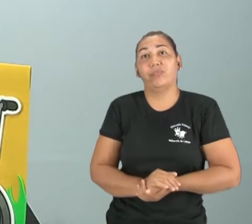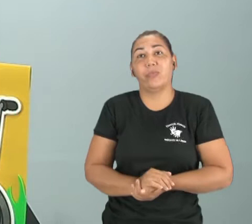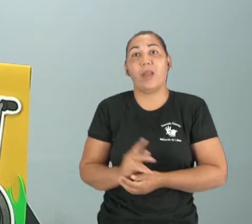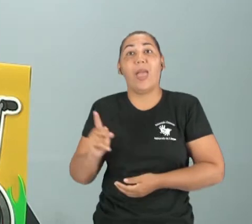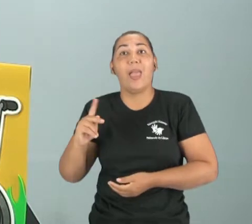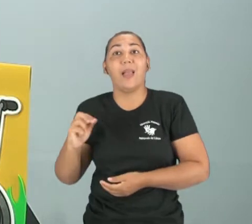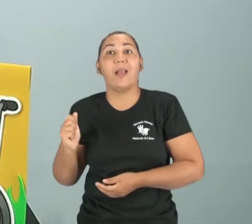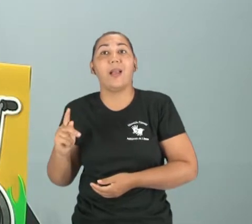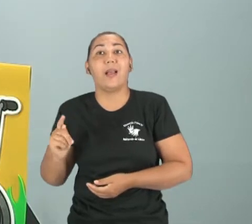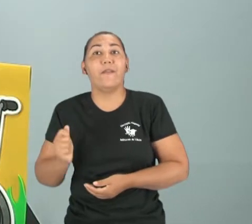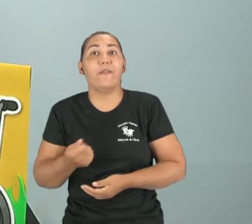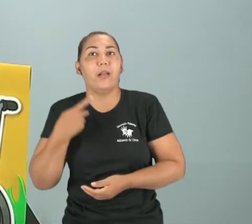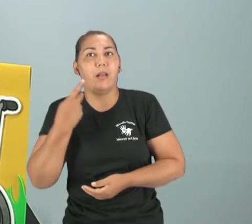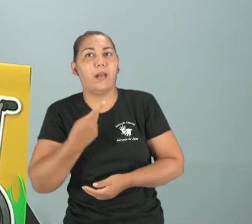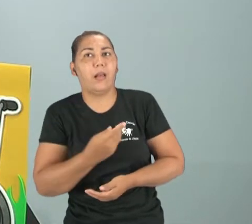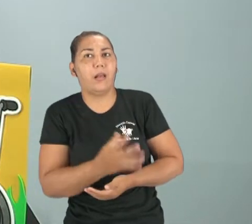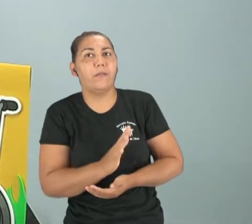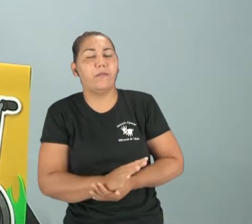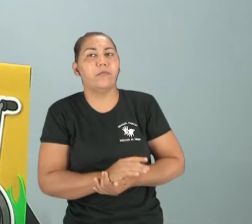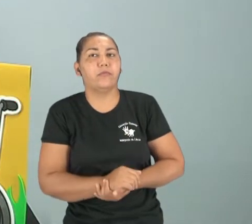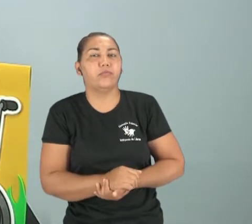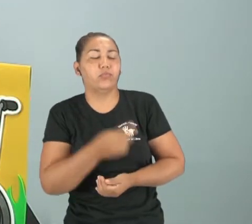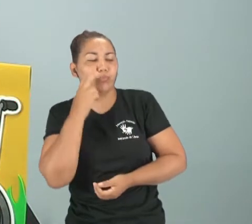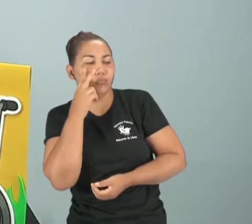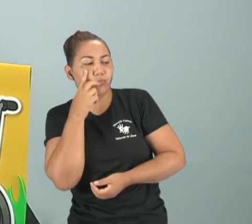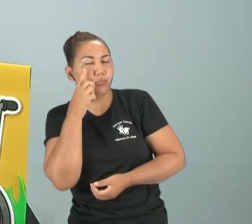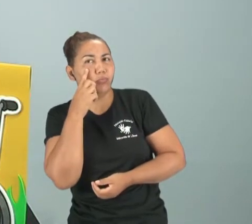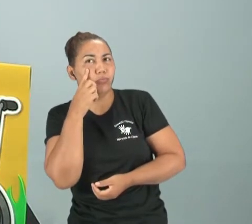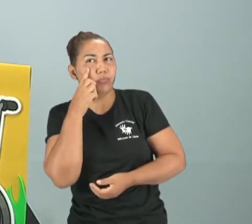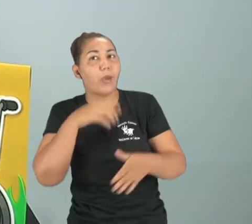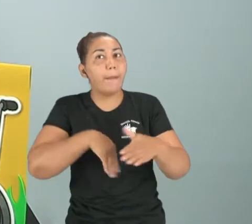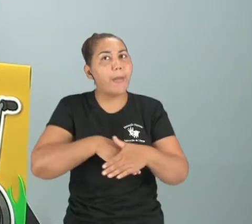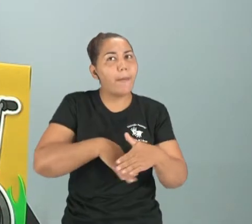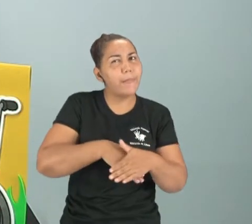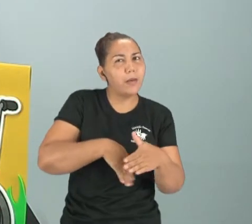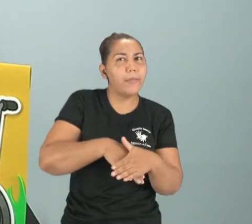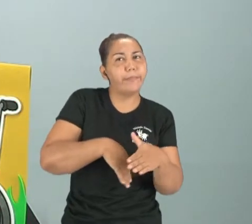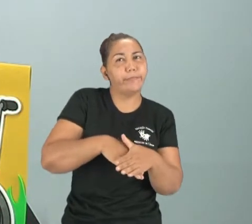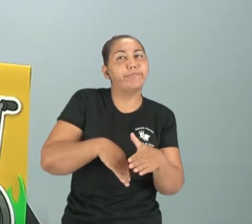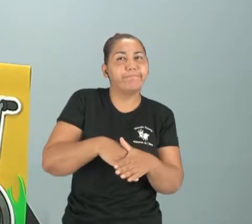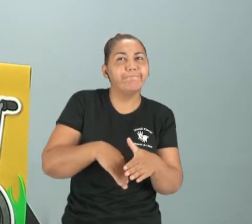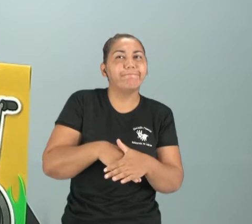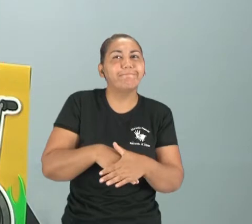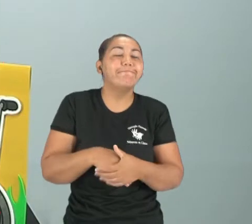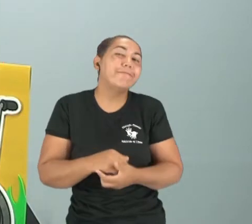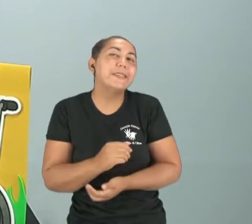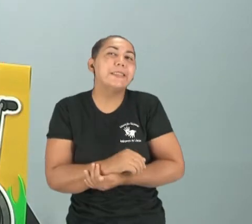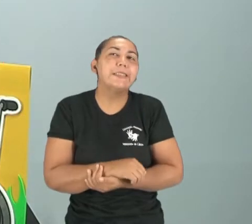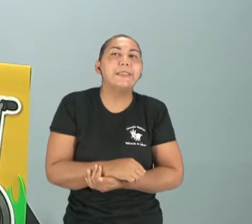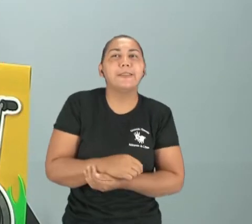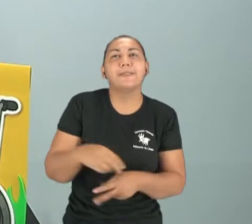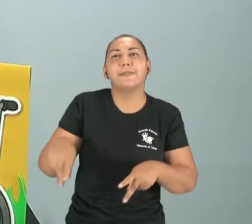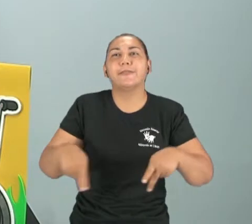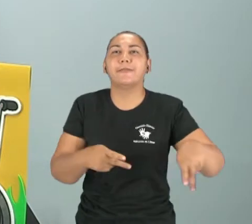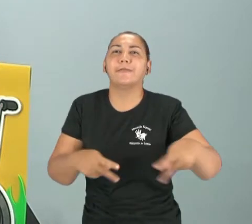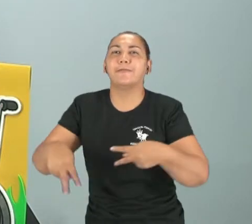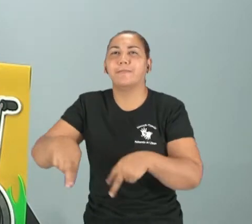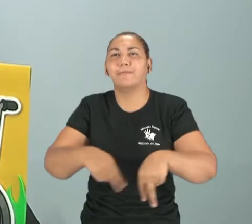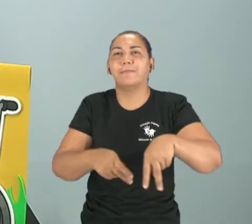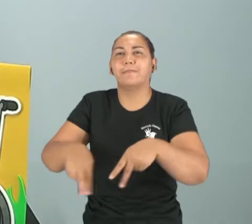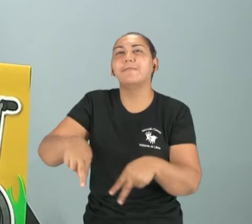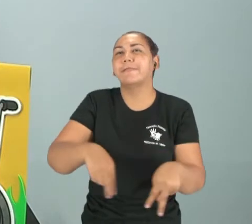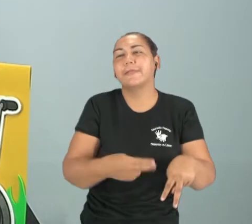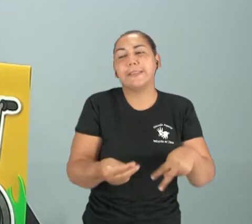você sabe, você tá... Aí ficou vendo ele jogar futebol. Vendo jogar futebol, os meninos pra cá, os meninos pra lá, né? Algumas